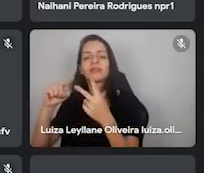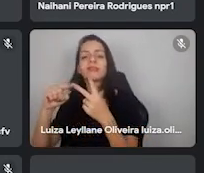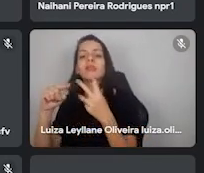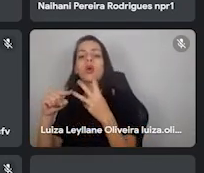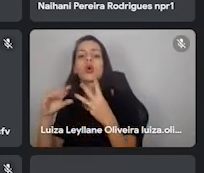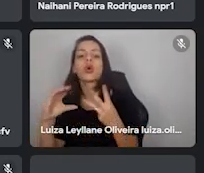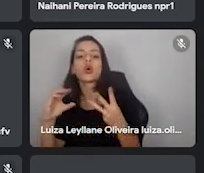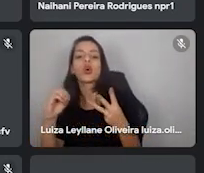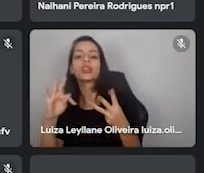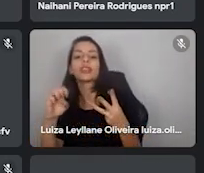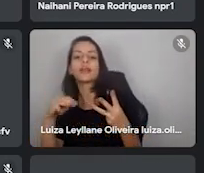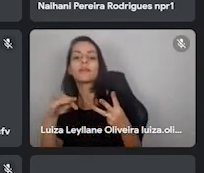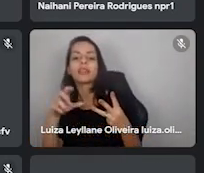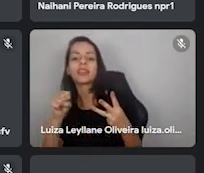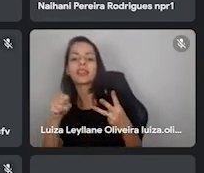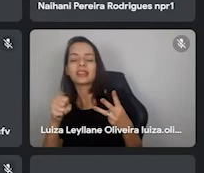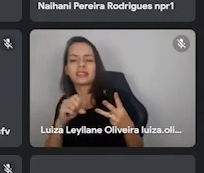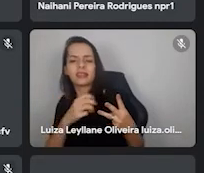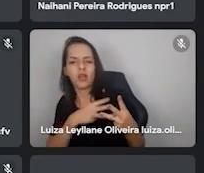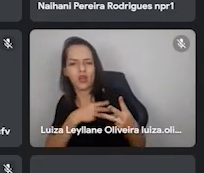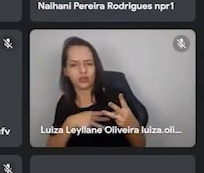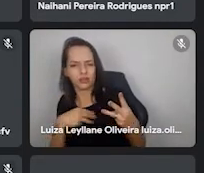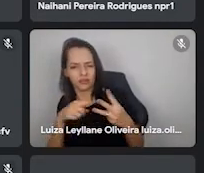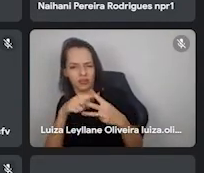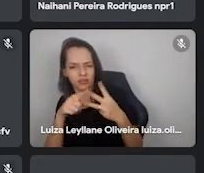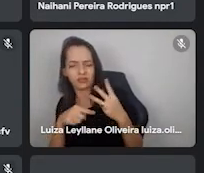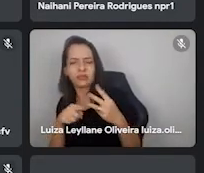né? Que é a parte ali de 220,